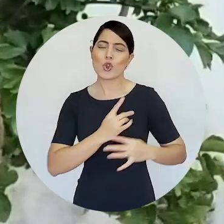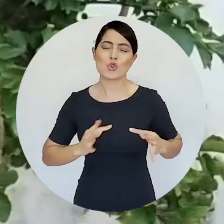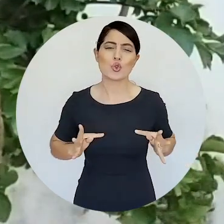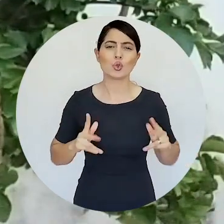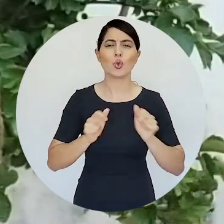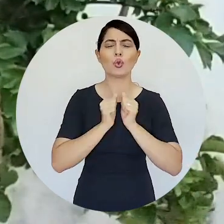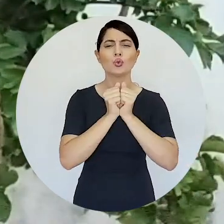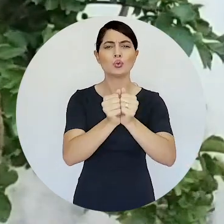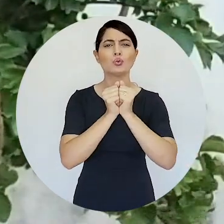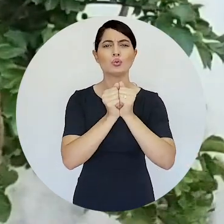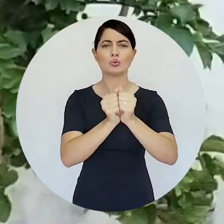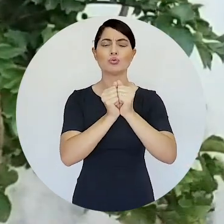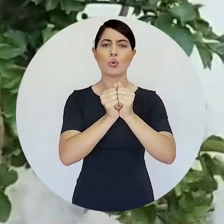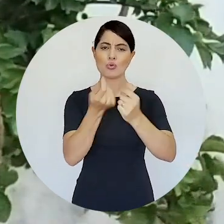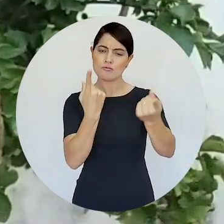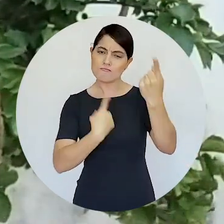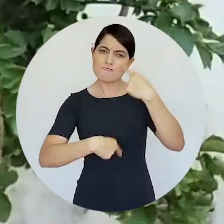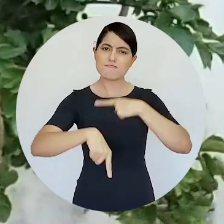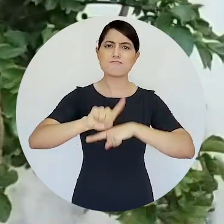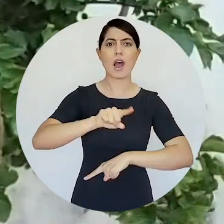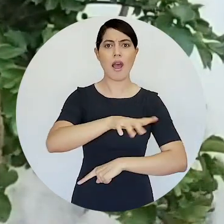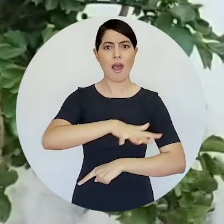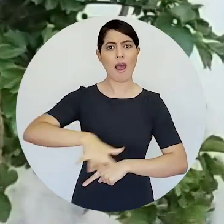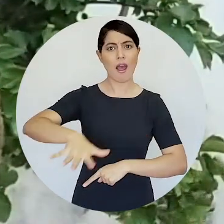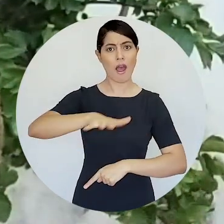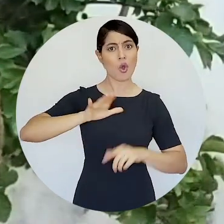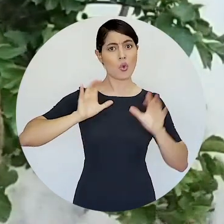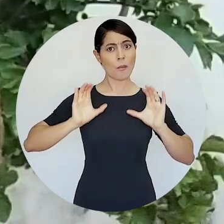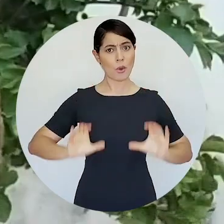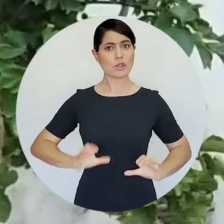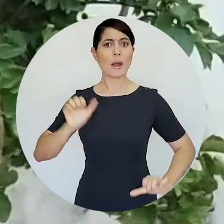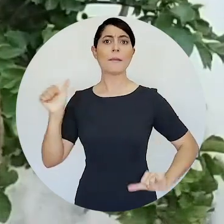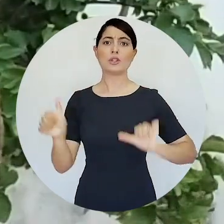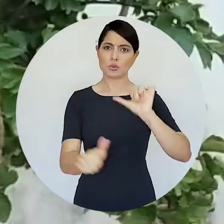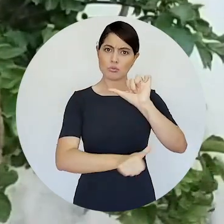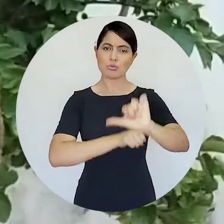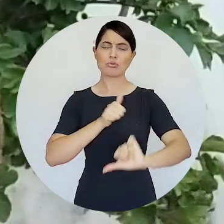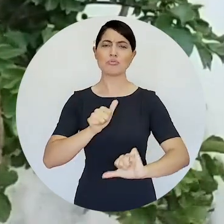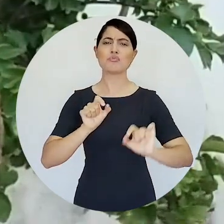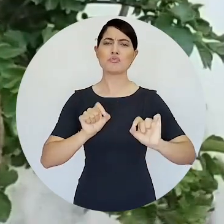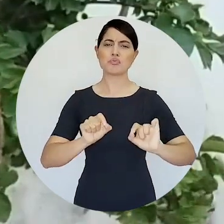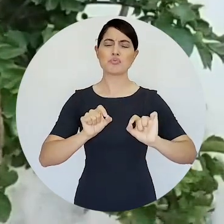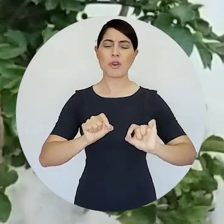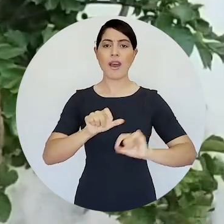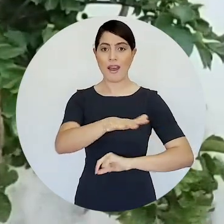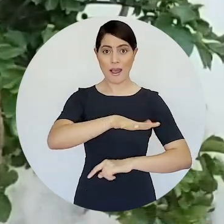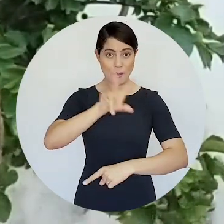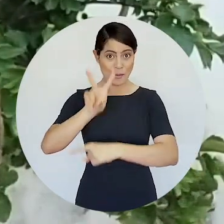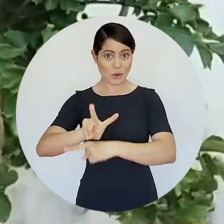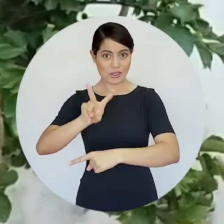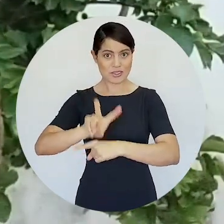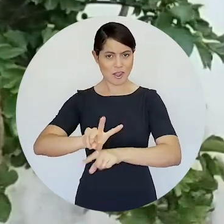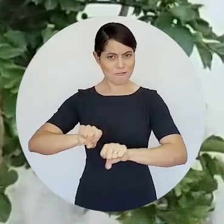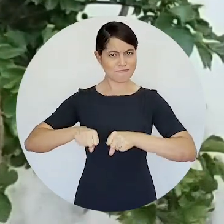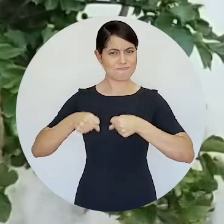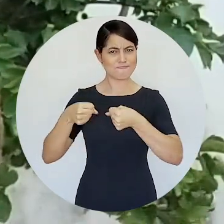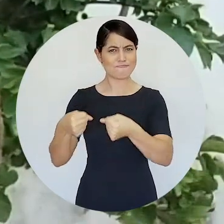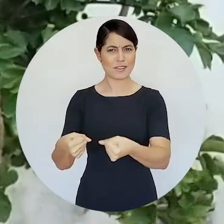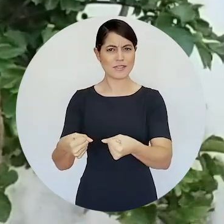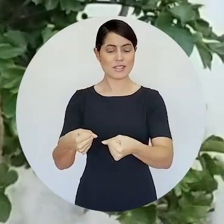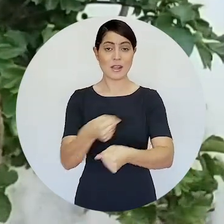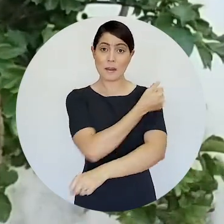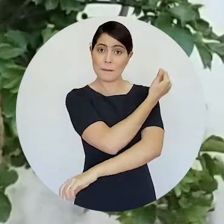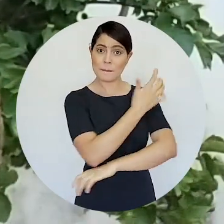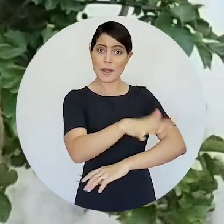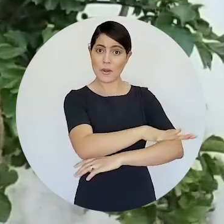possamos contribuir para uma mudança comportamental em todos nós brasileiros em prol das áreas protegidas e,